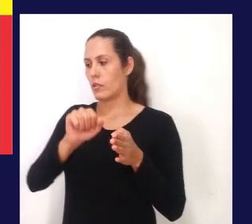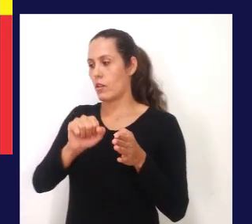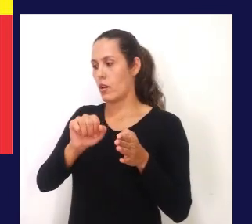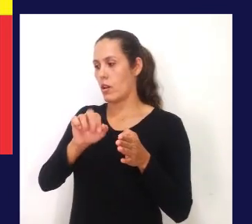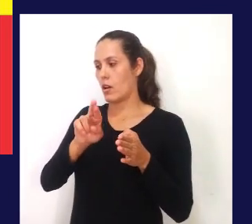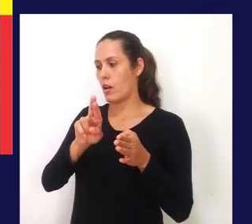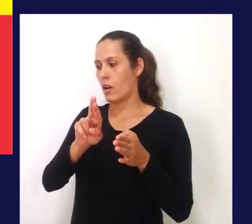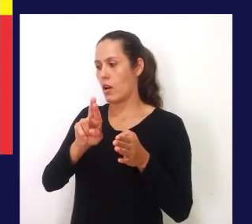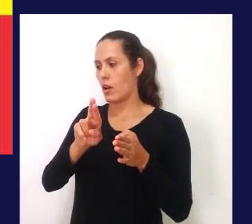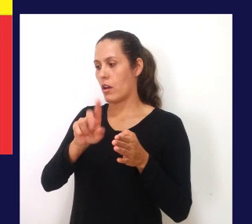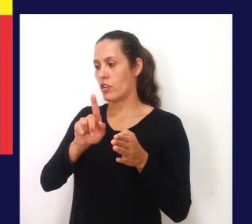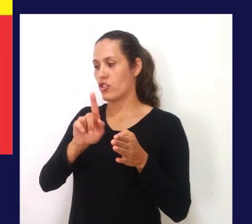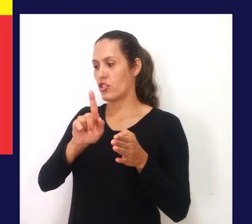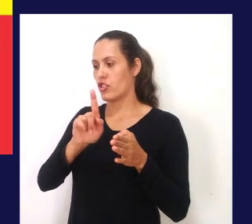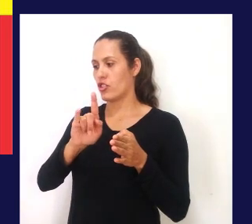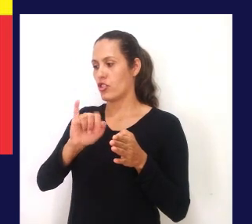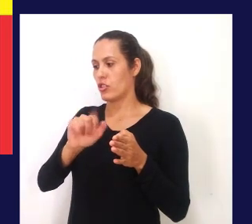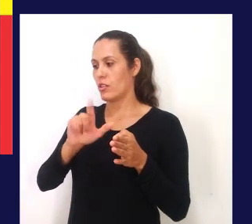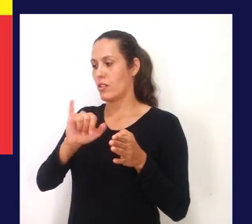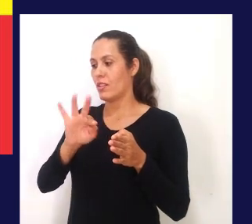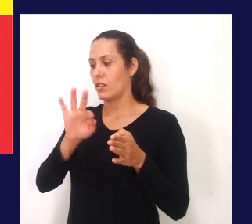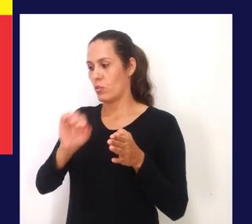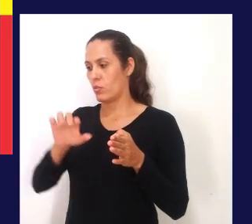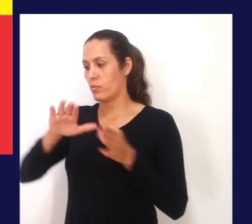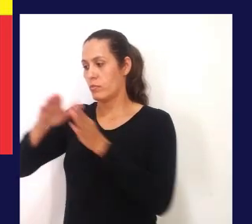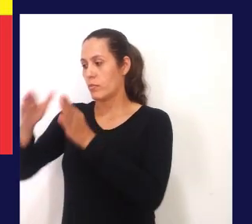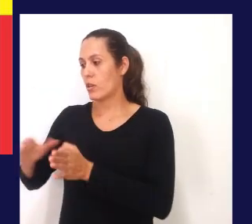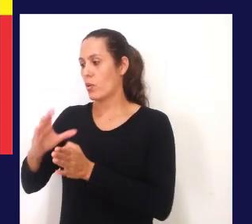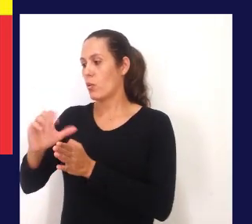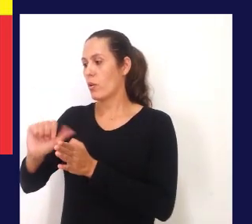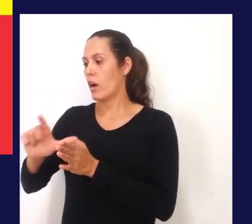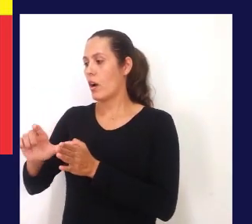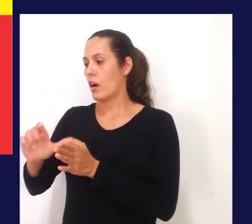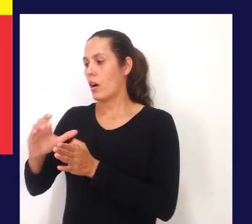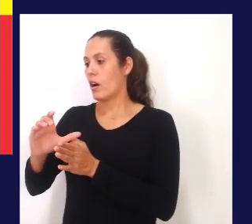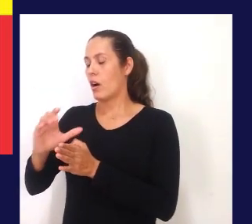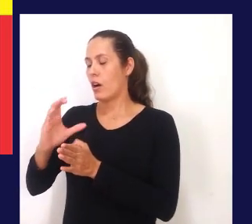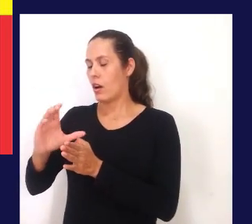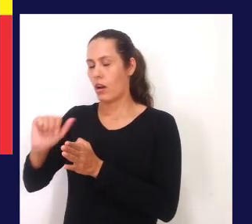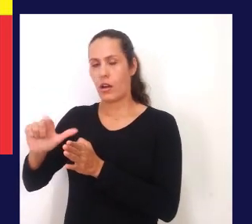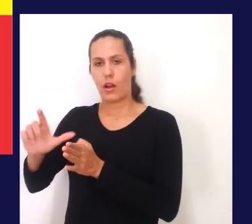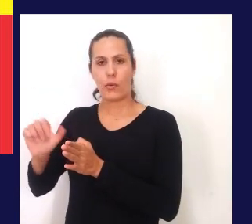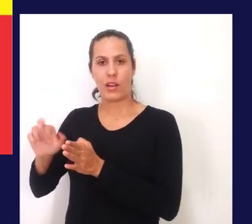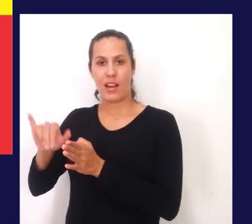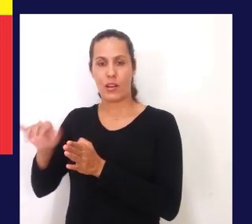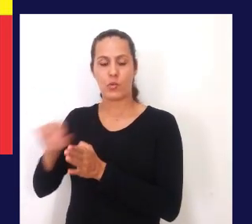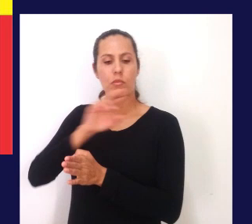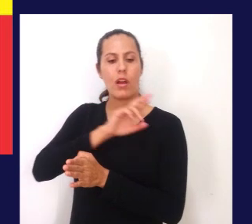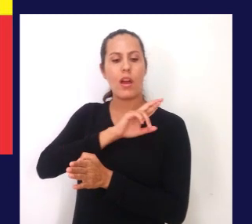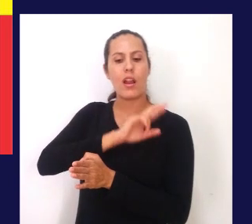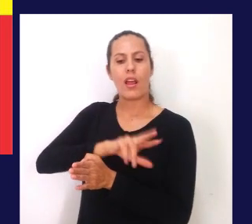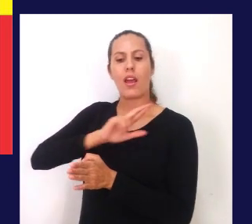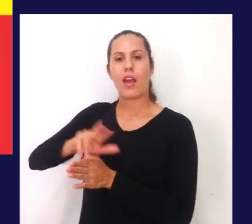eu vou ter o calcário. Cada um ele é bem diferente porque isso